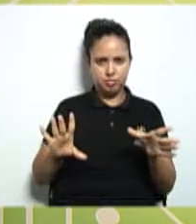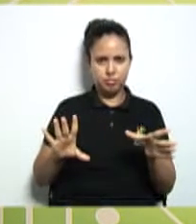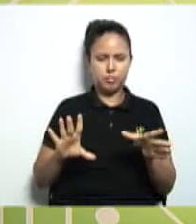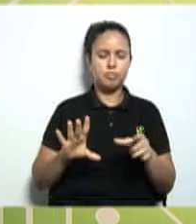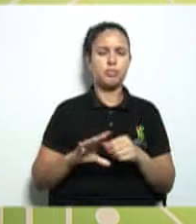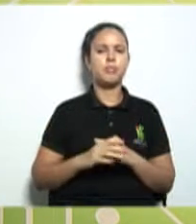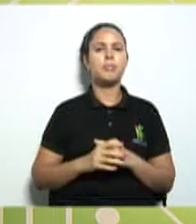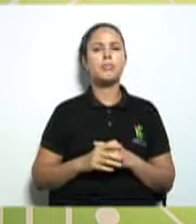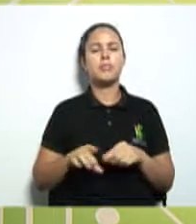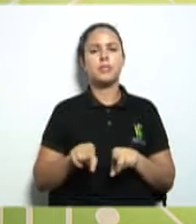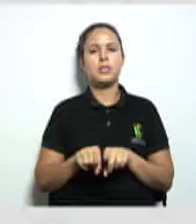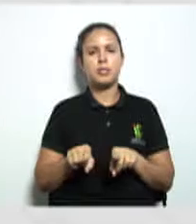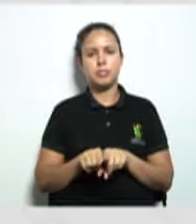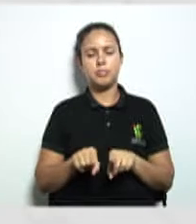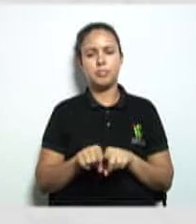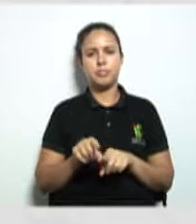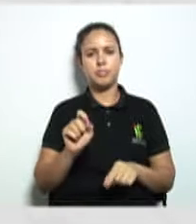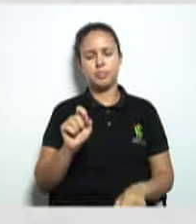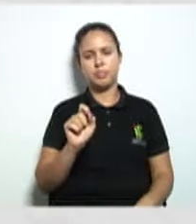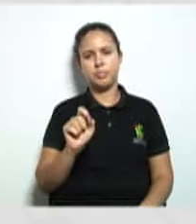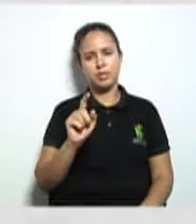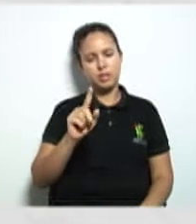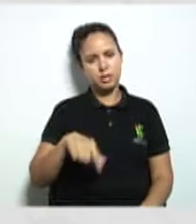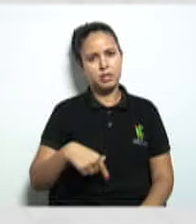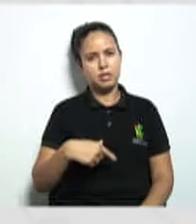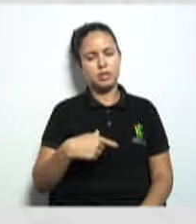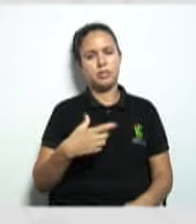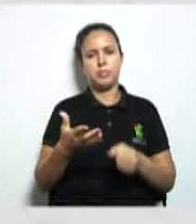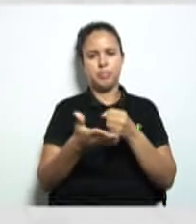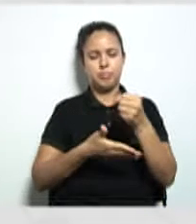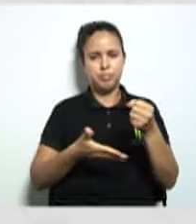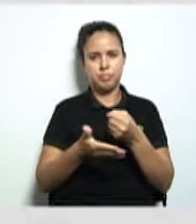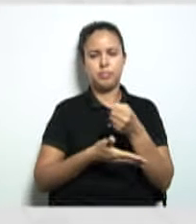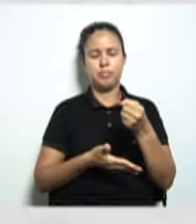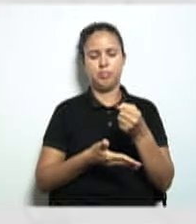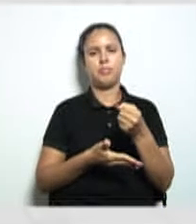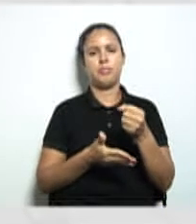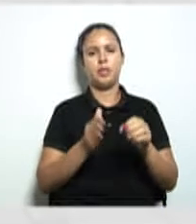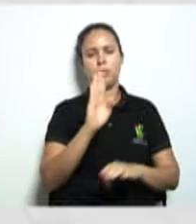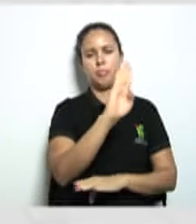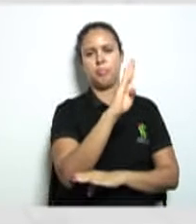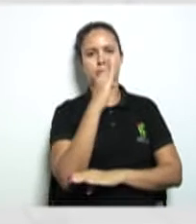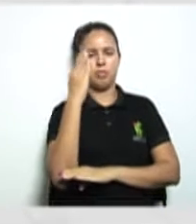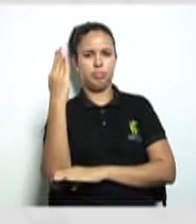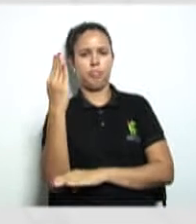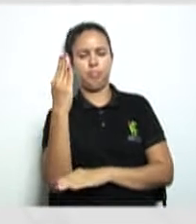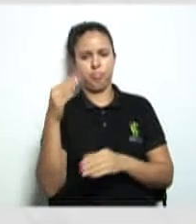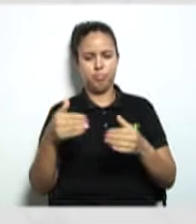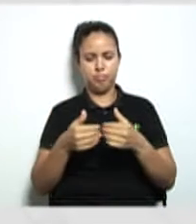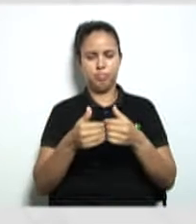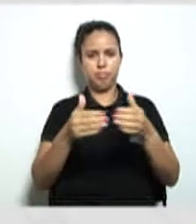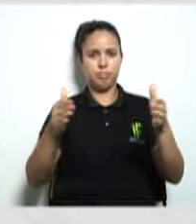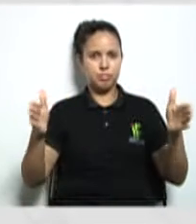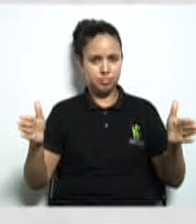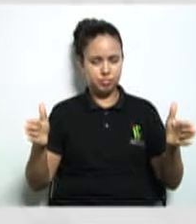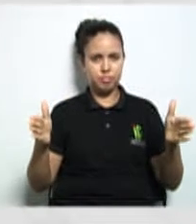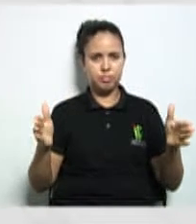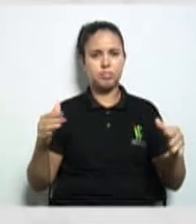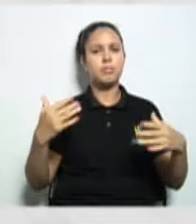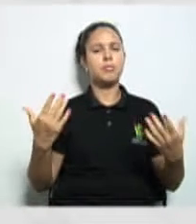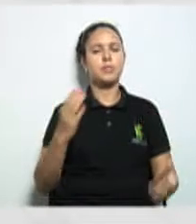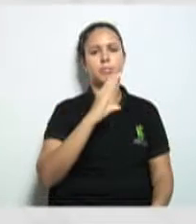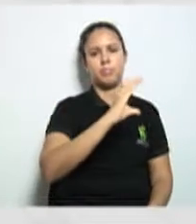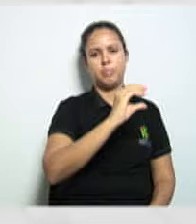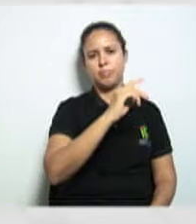o princípio chamado das portas abertas. Ou seja, as portas das